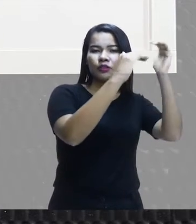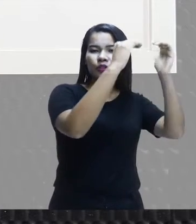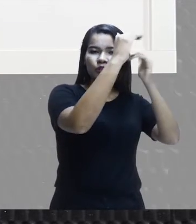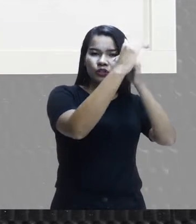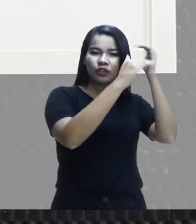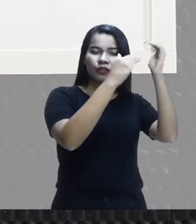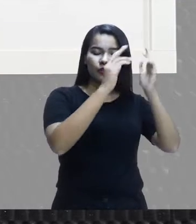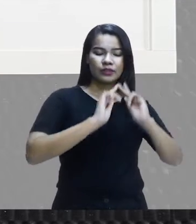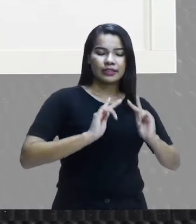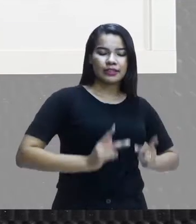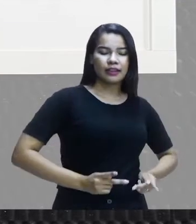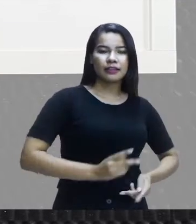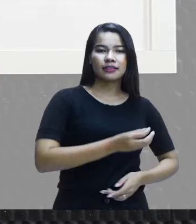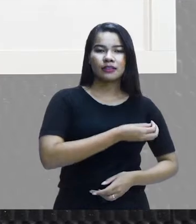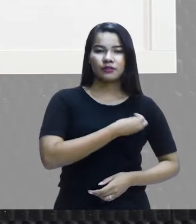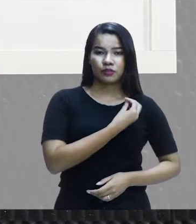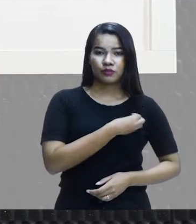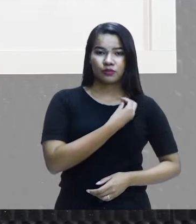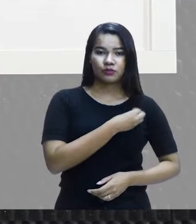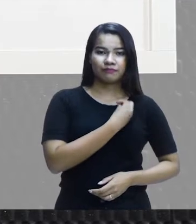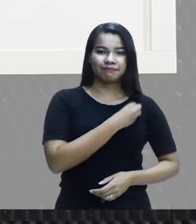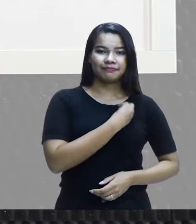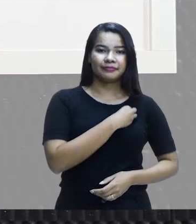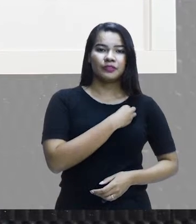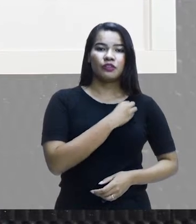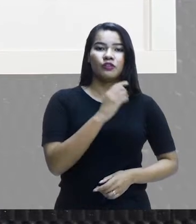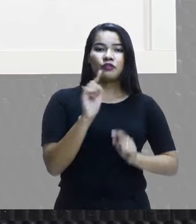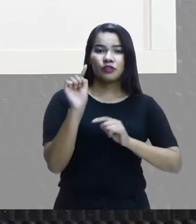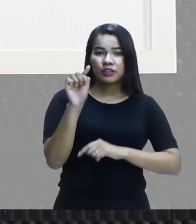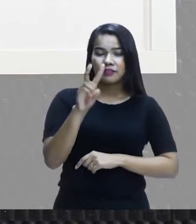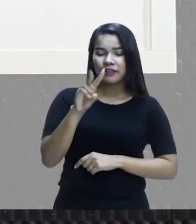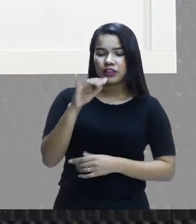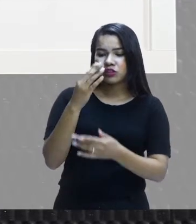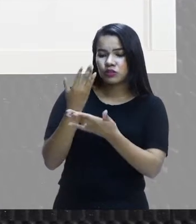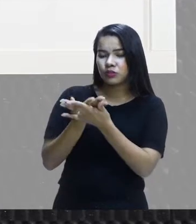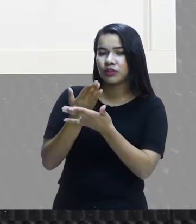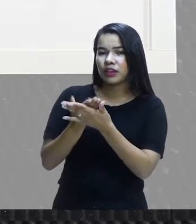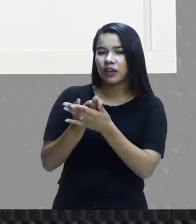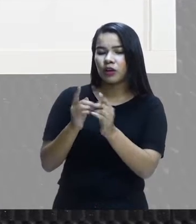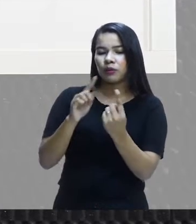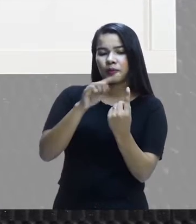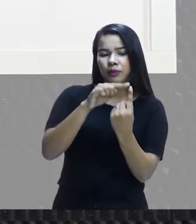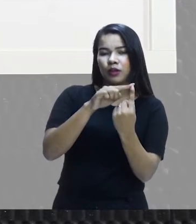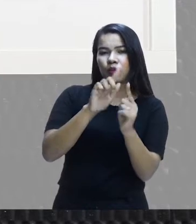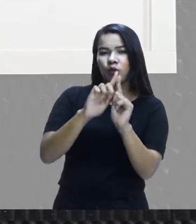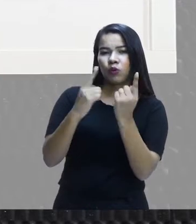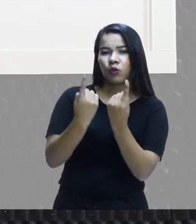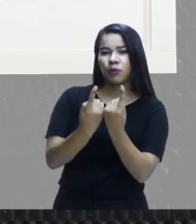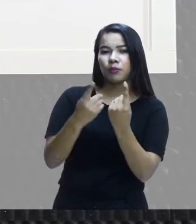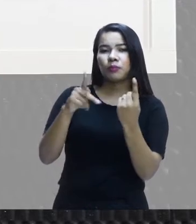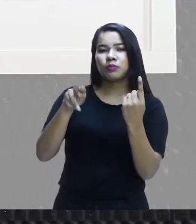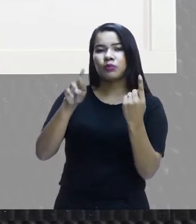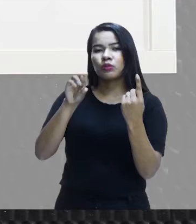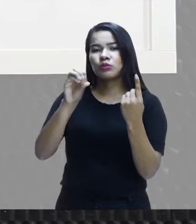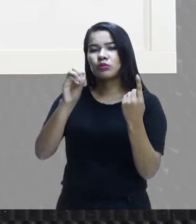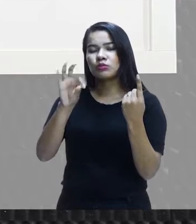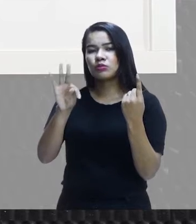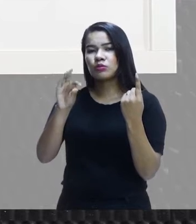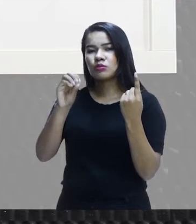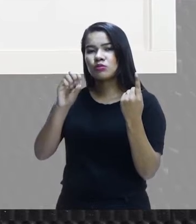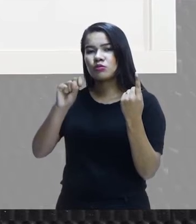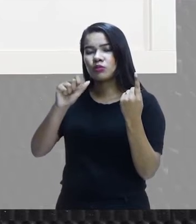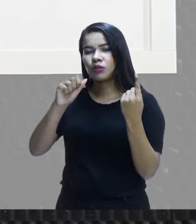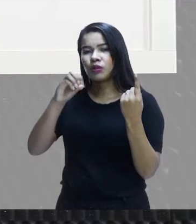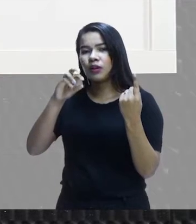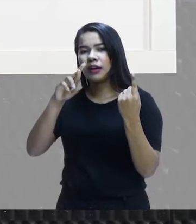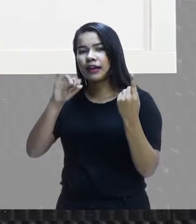reino protoctista. Dentro desse reino, tu estuda dois grupos. Você estuda o grupo dos protozoários e o grupo das